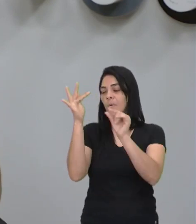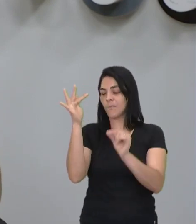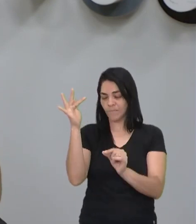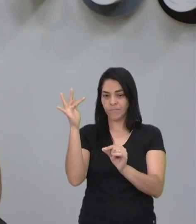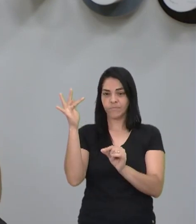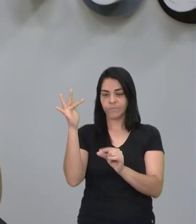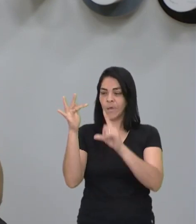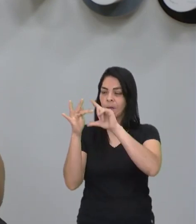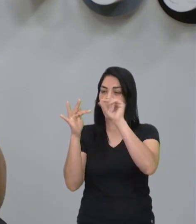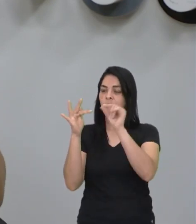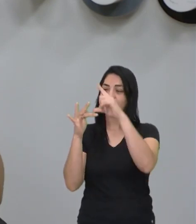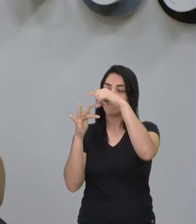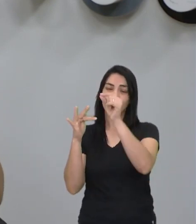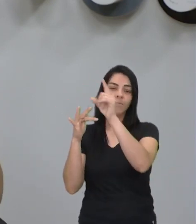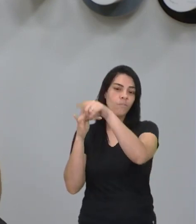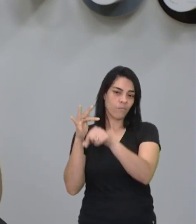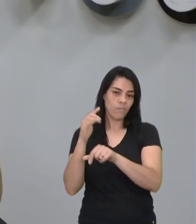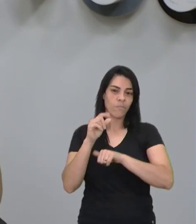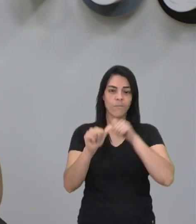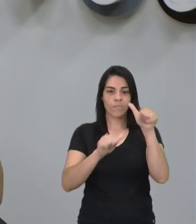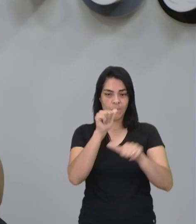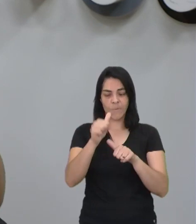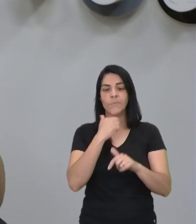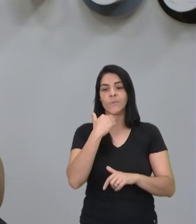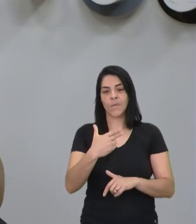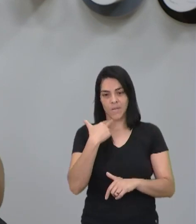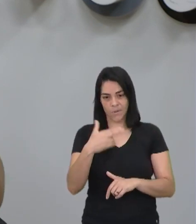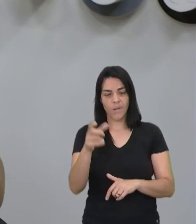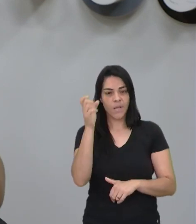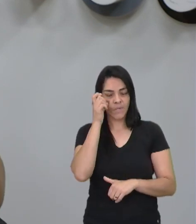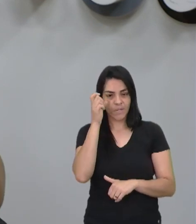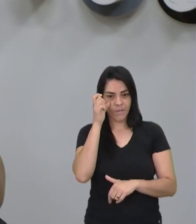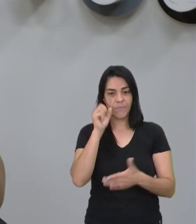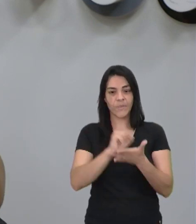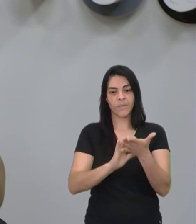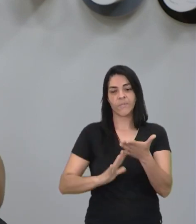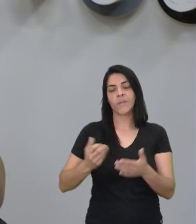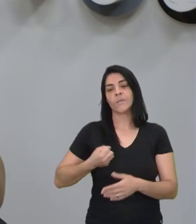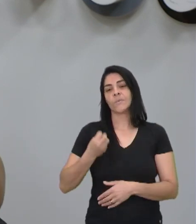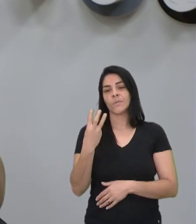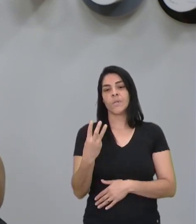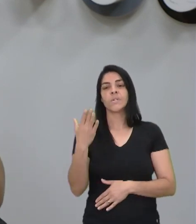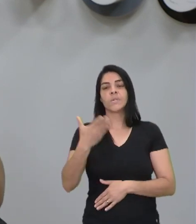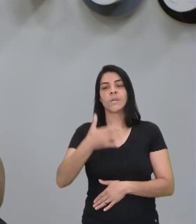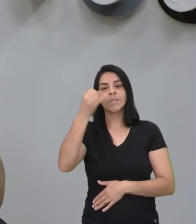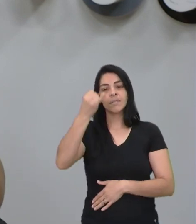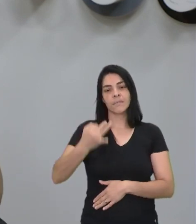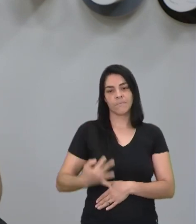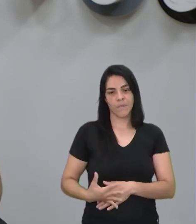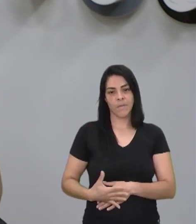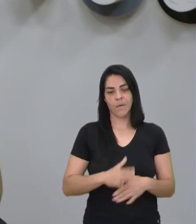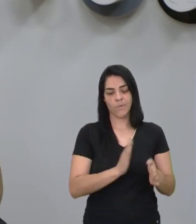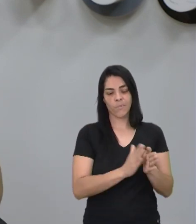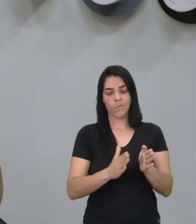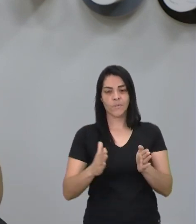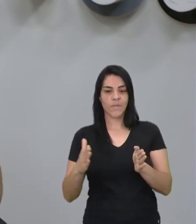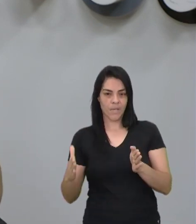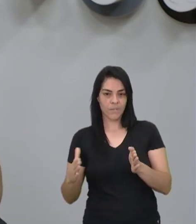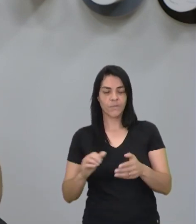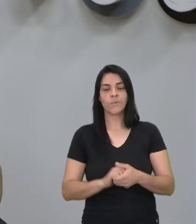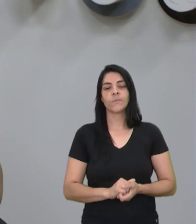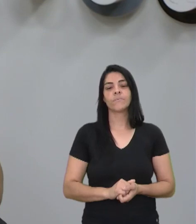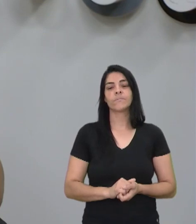cor a plantinha. Então, isso é bem interessante. Na atividade 3, a gente já falou aí do processo Haber-Bosch, que é um